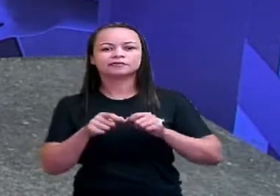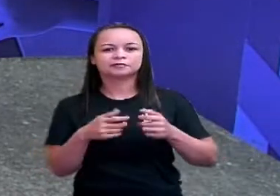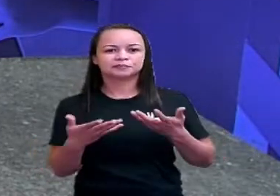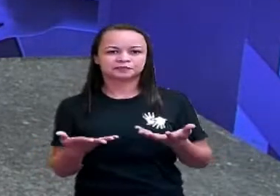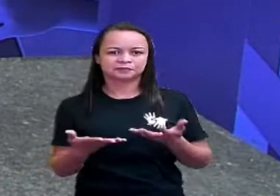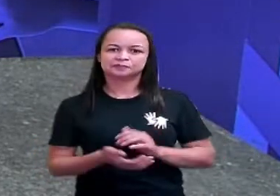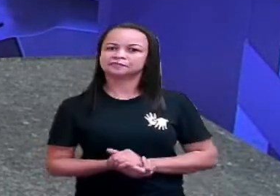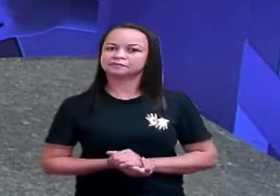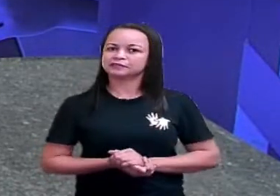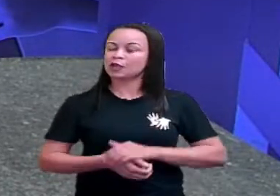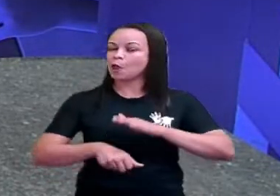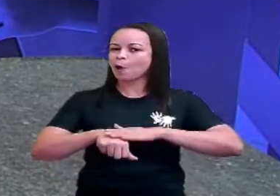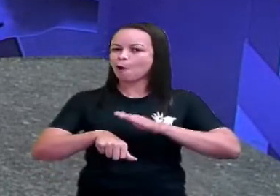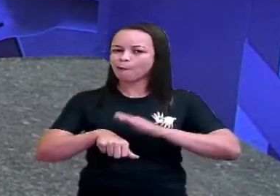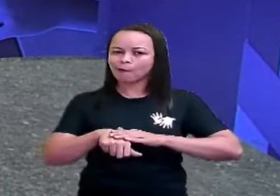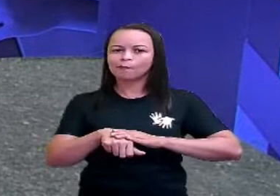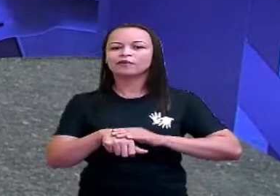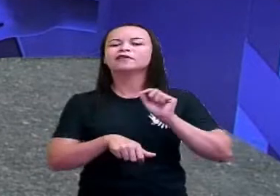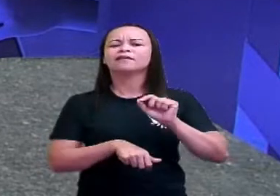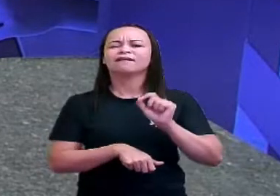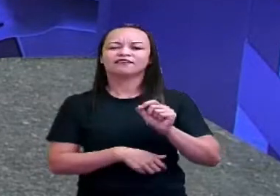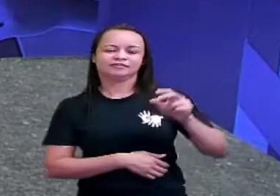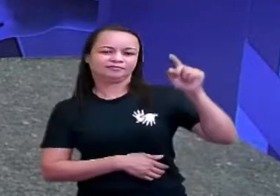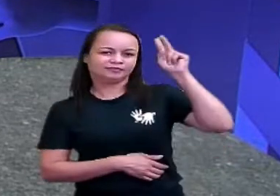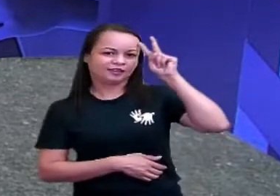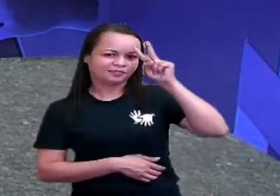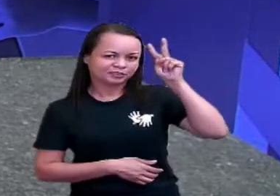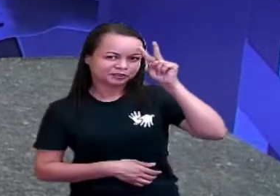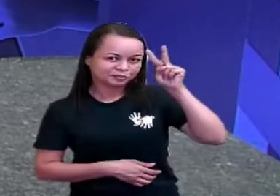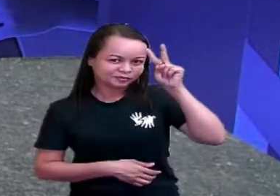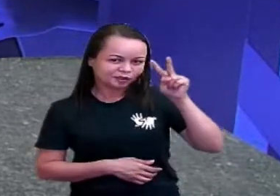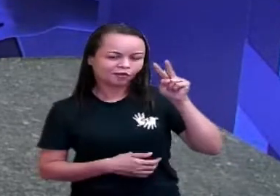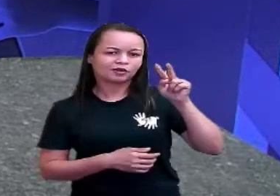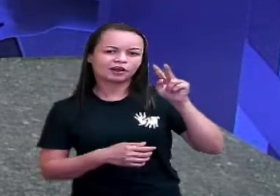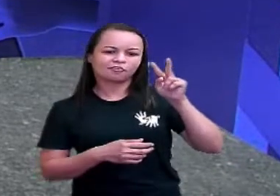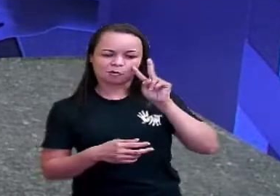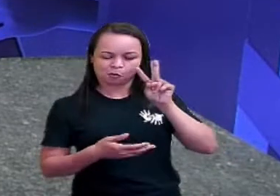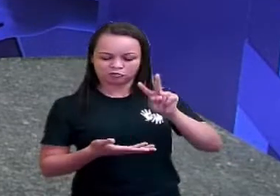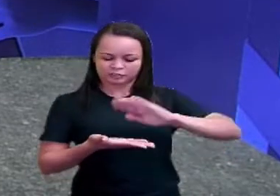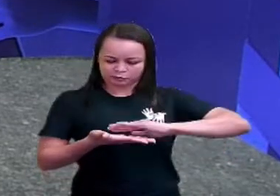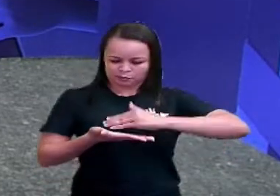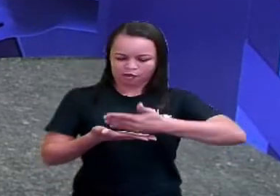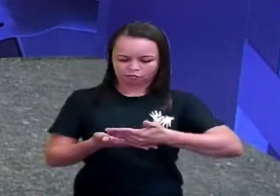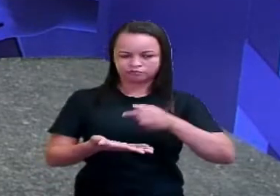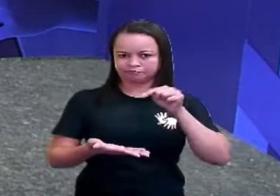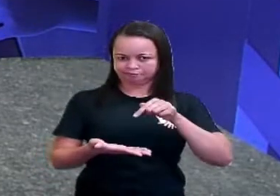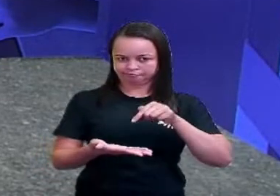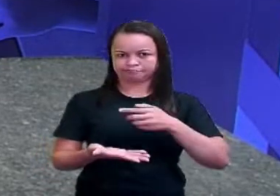é hora da história. Vamos lá ver se o baú liberou, gente.